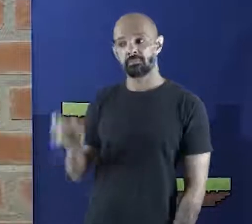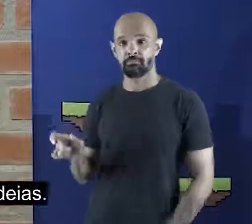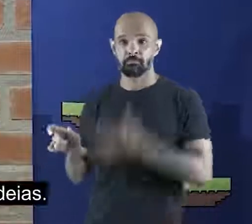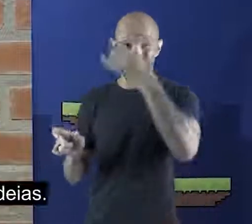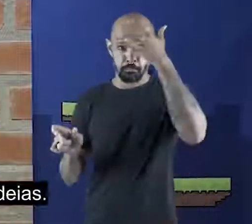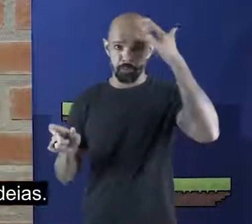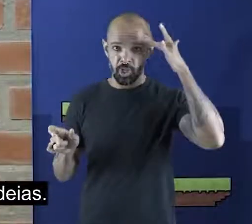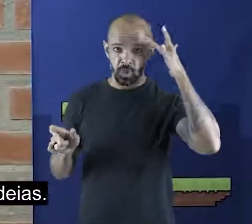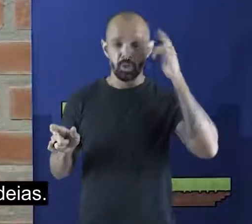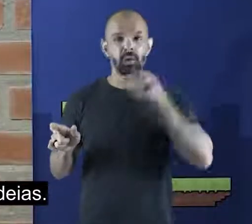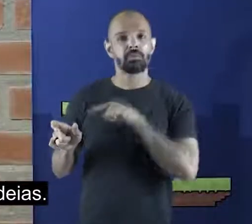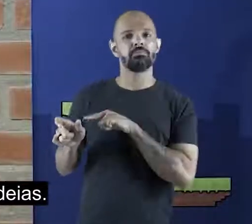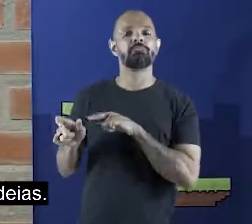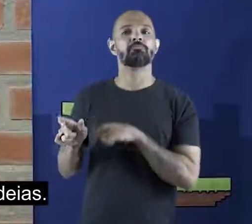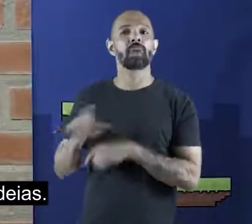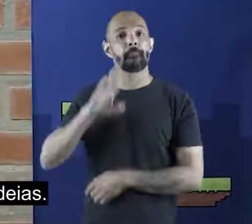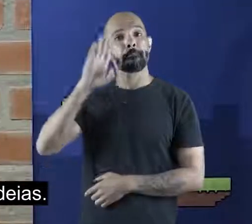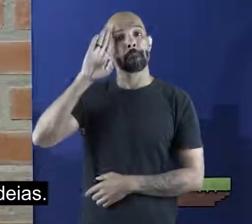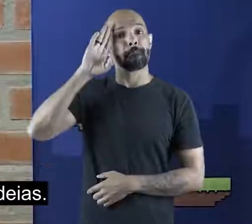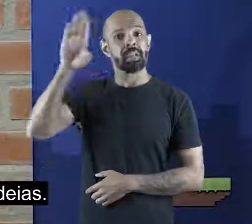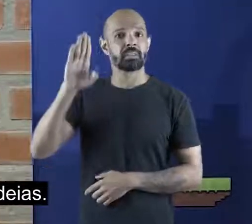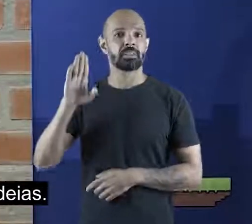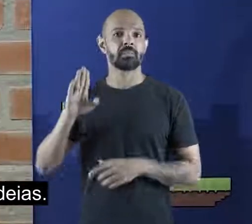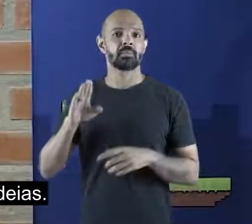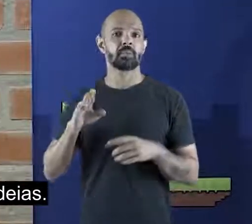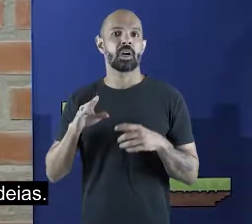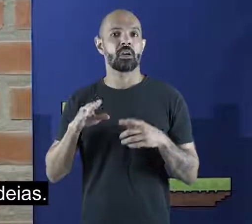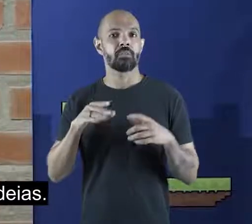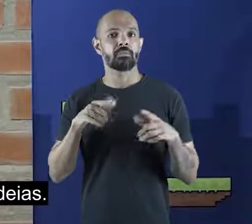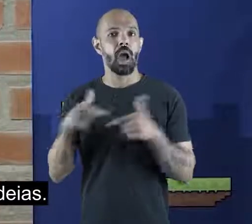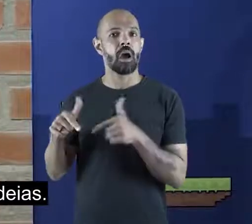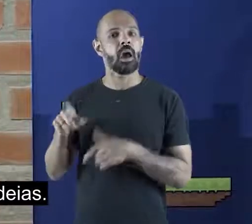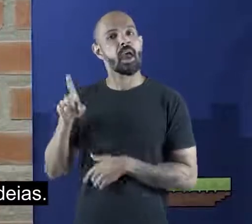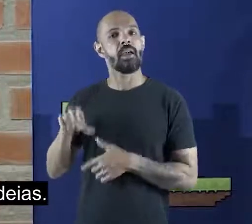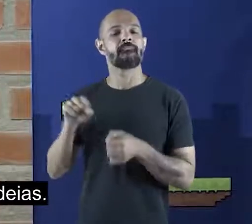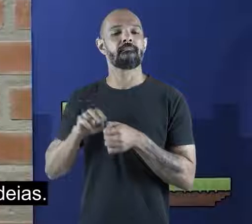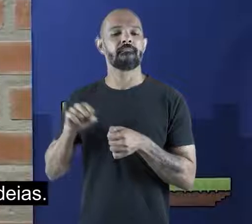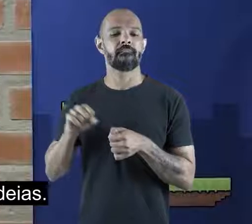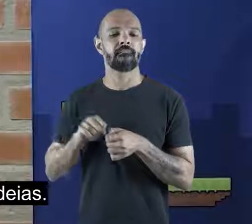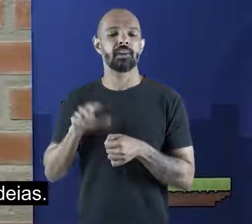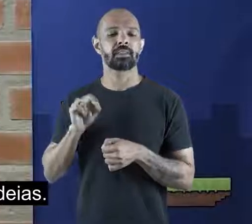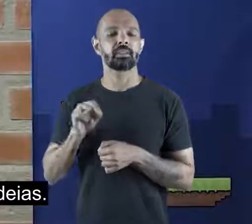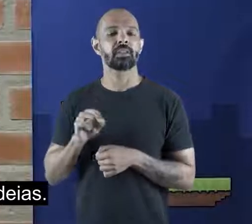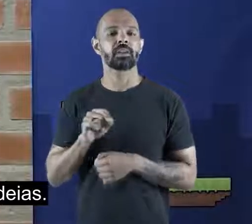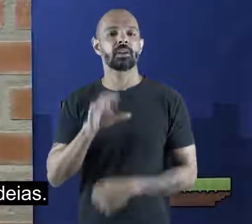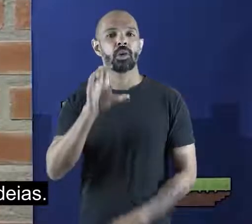cara que a principal função é fazer